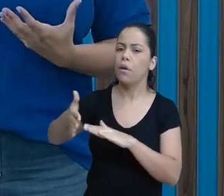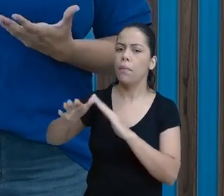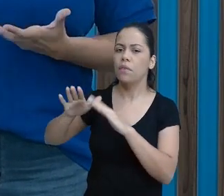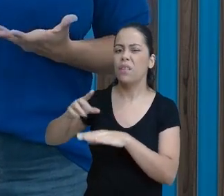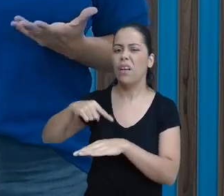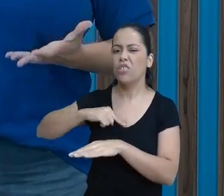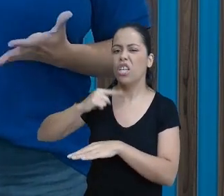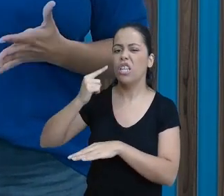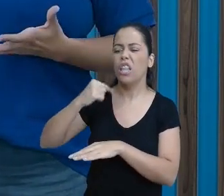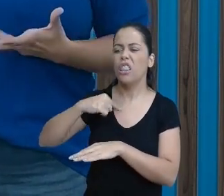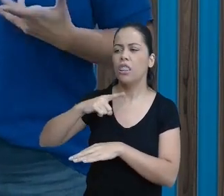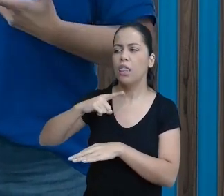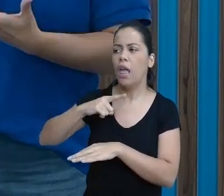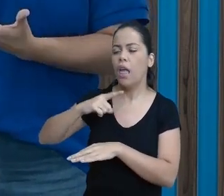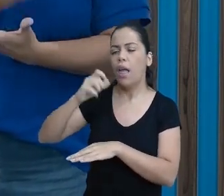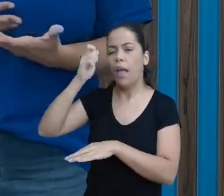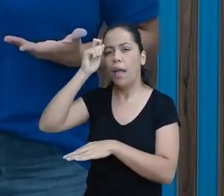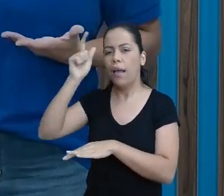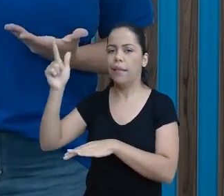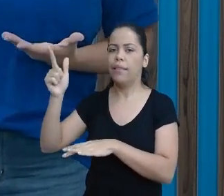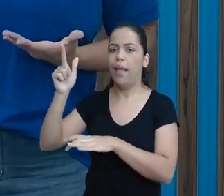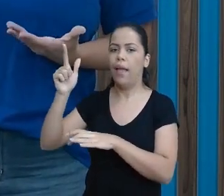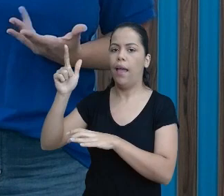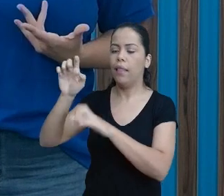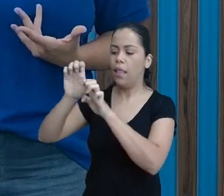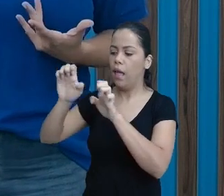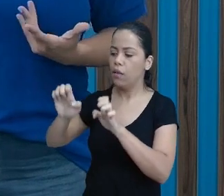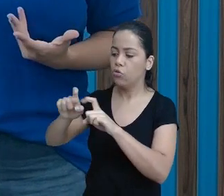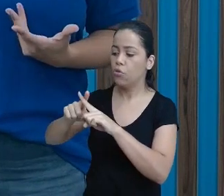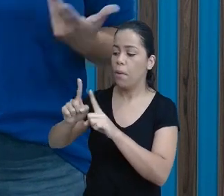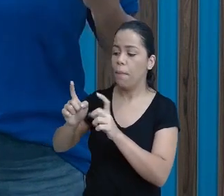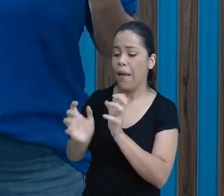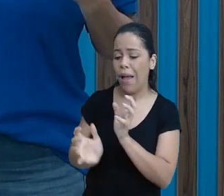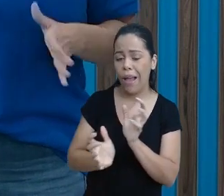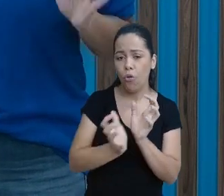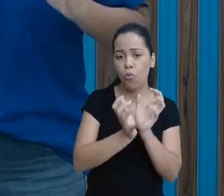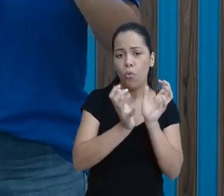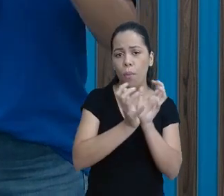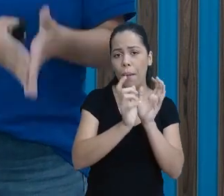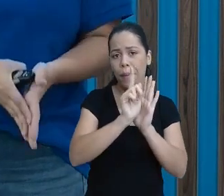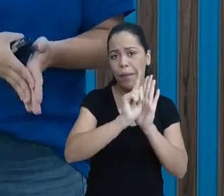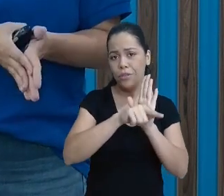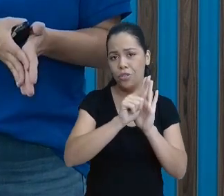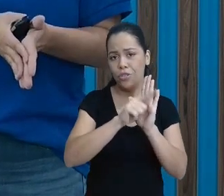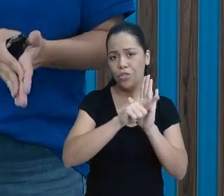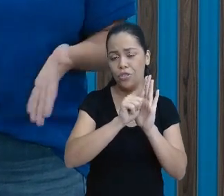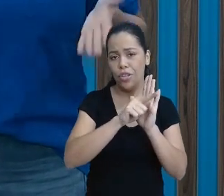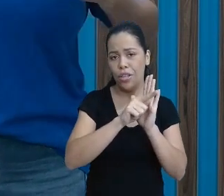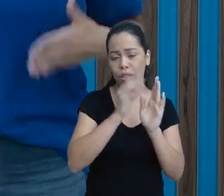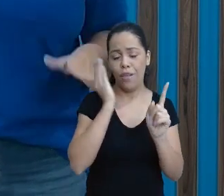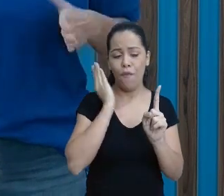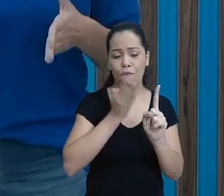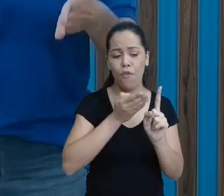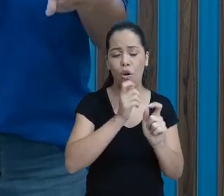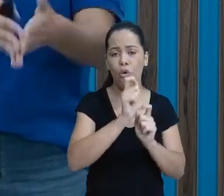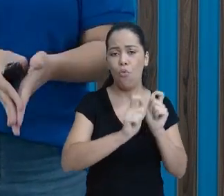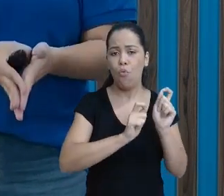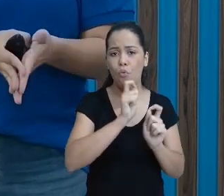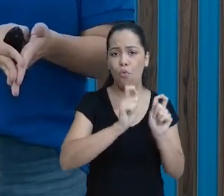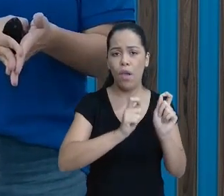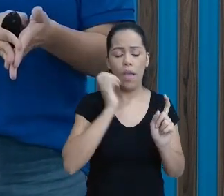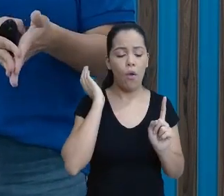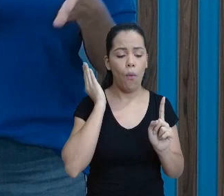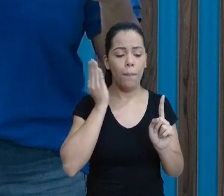estrutura. Mas os agrupamentos de gênero, eles, na verdade, definem a função, definem o